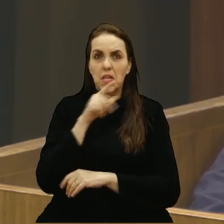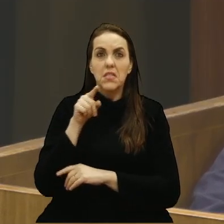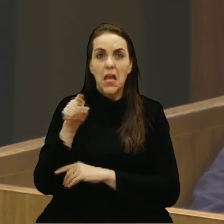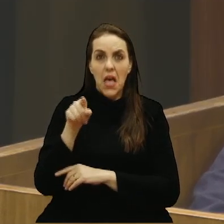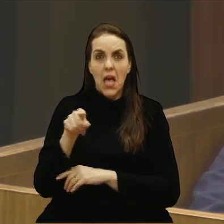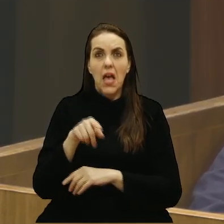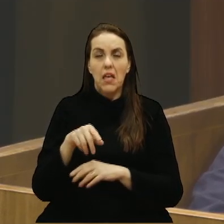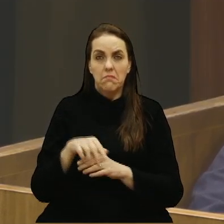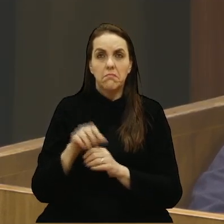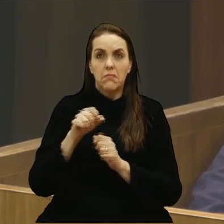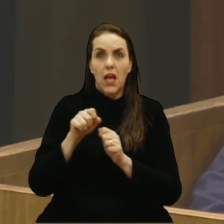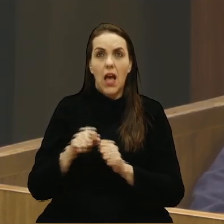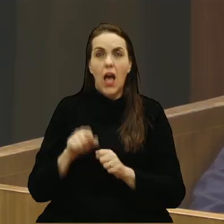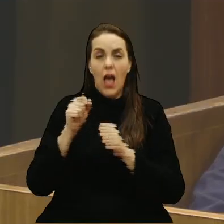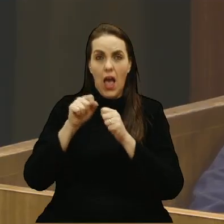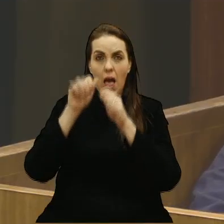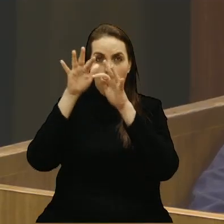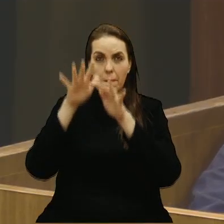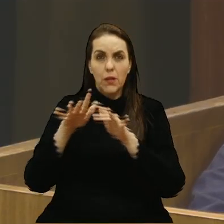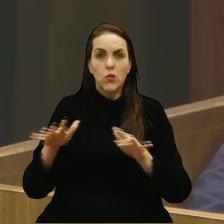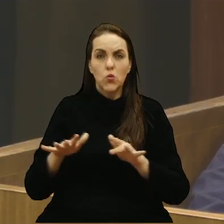da terra abençoada de merda de cavalo.